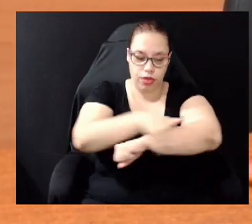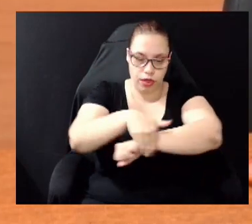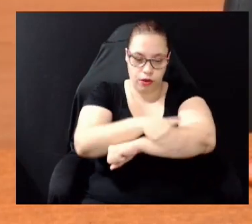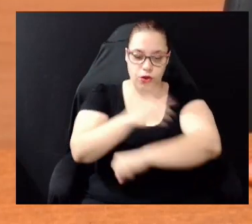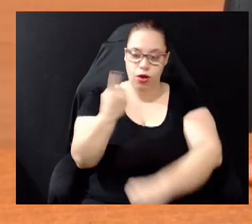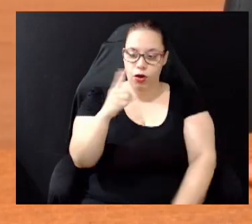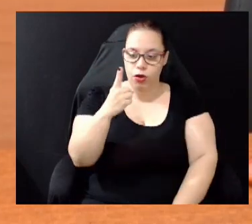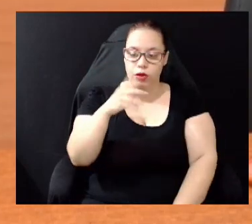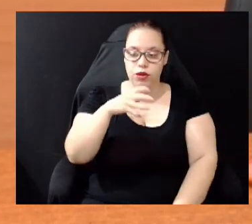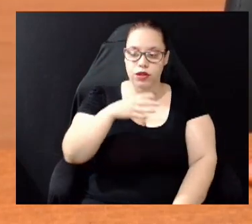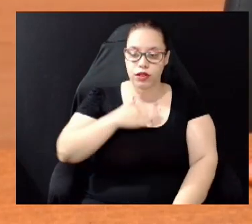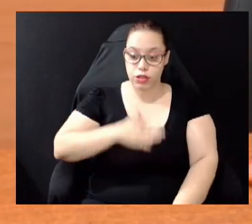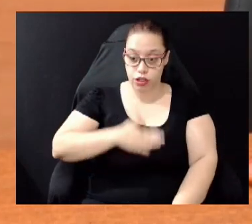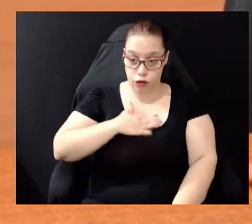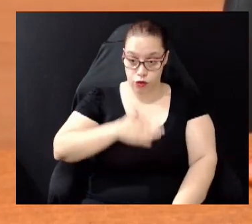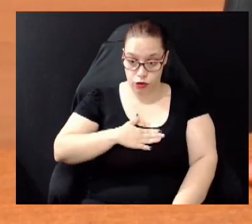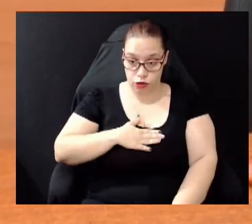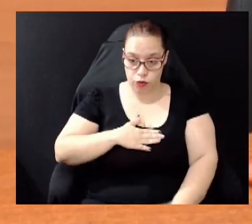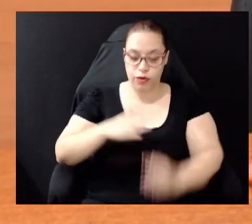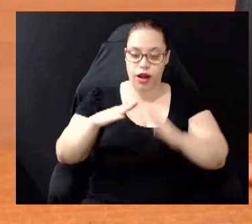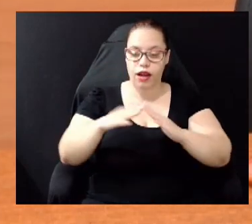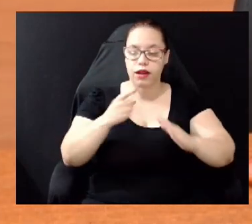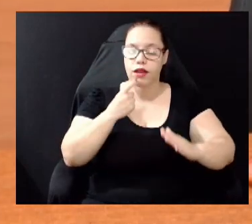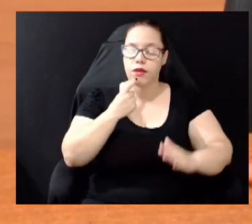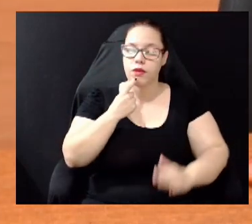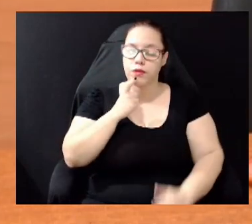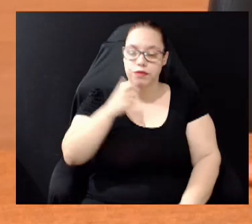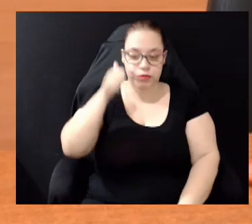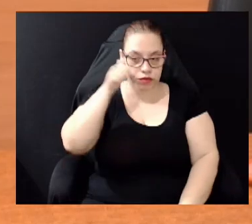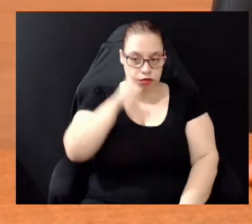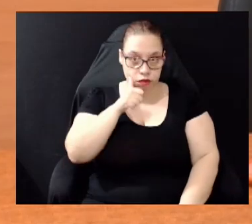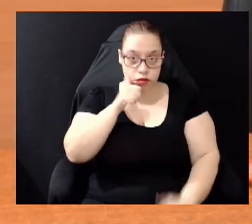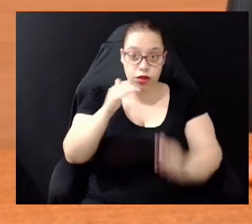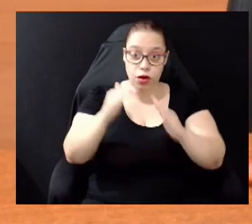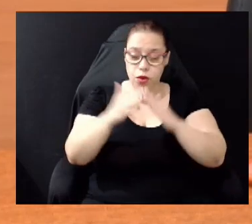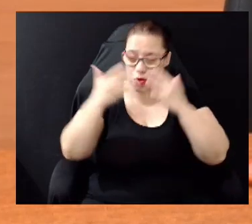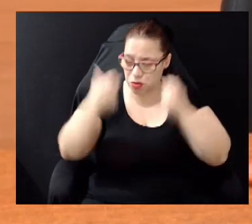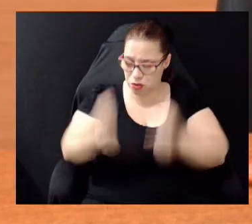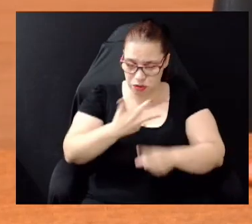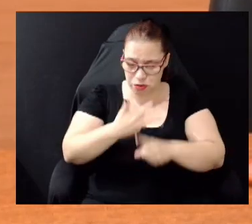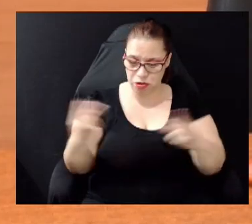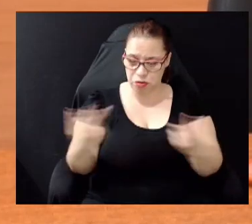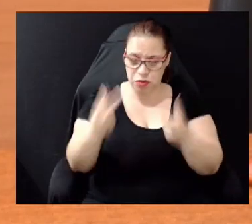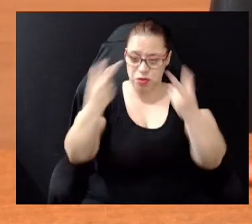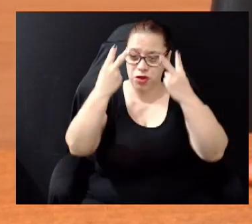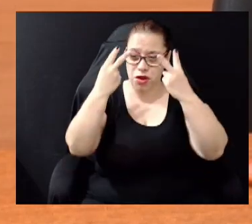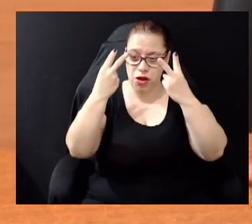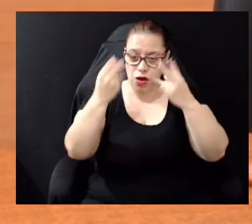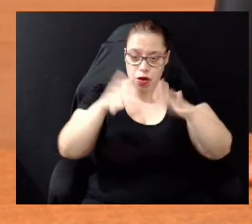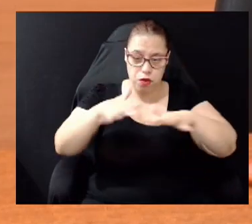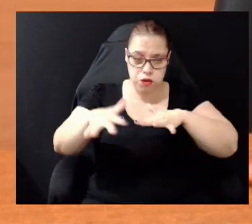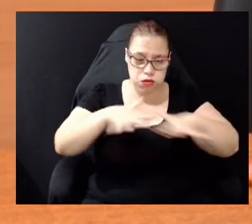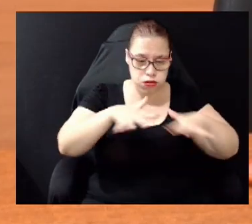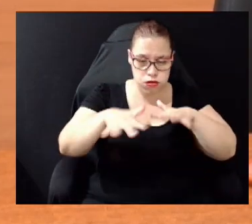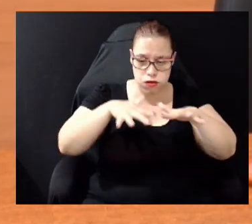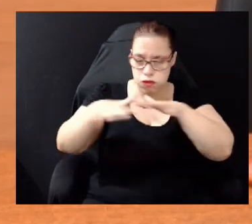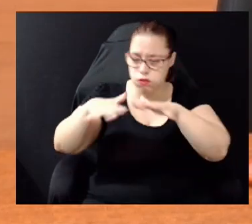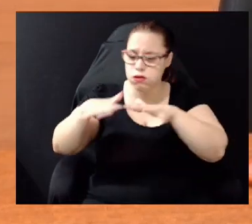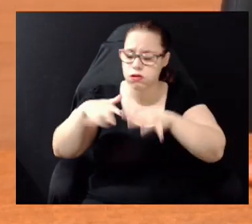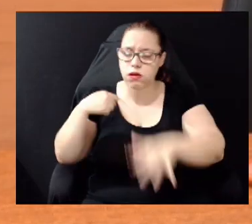a Casa da Mulher Campineira, que eu entendo que é um espaço de conquista, que foi um processo de mobilização e que nós temos